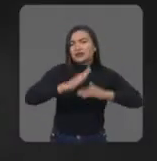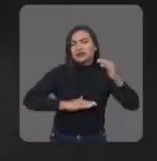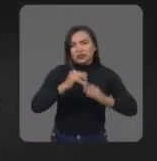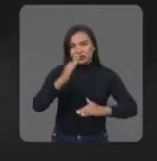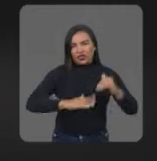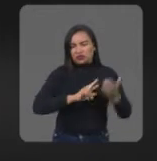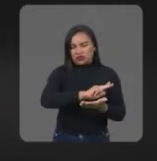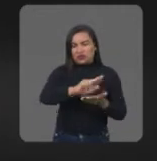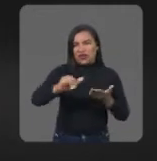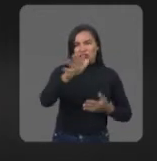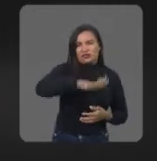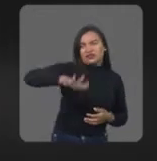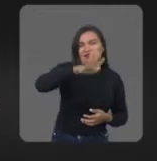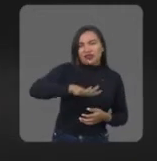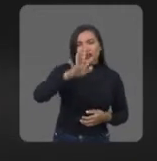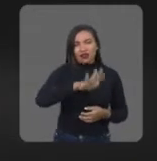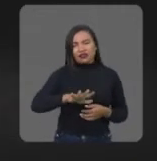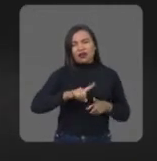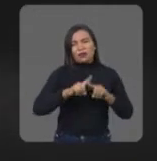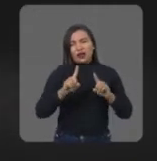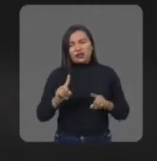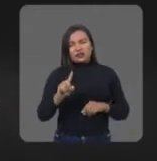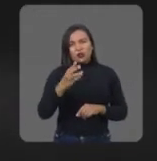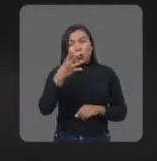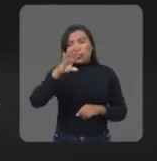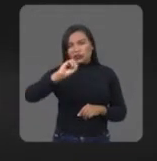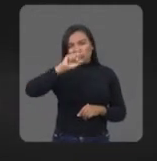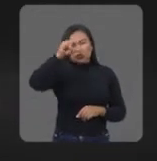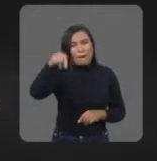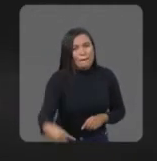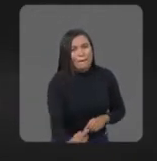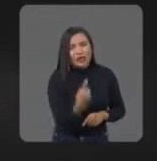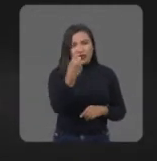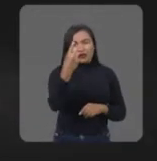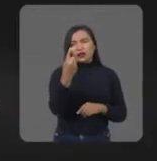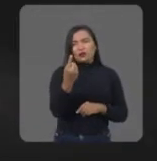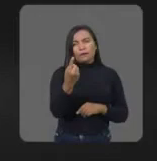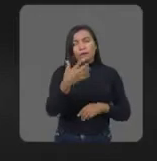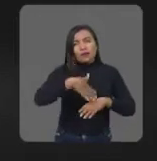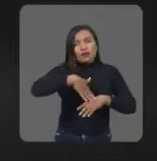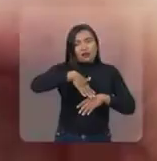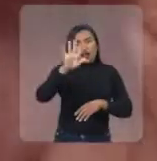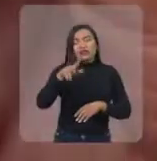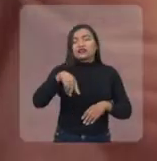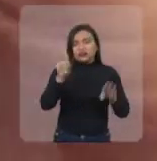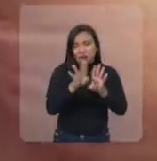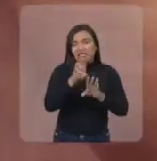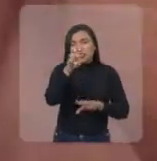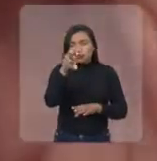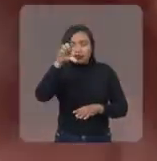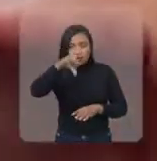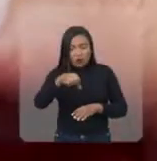de 400 mil usuários em todo o território nacional e em outros 59 países.